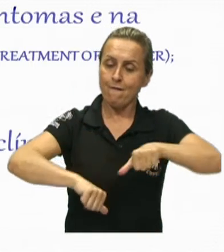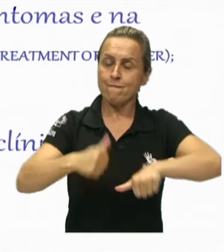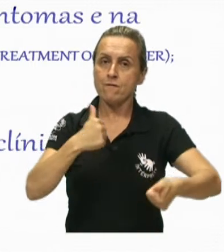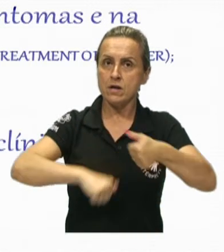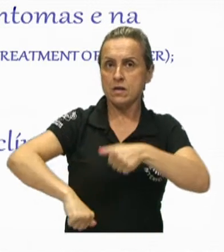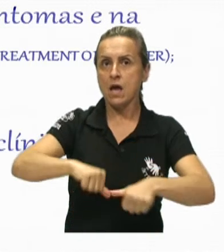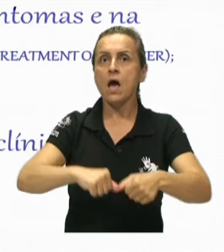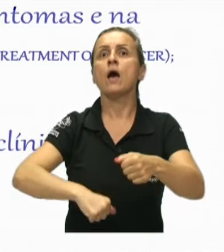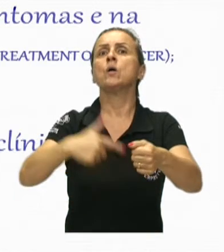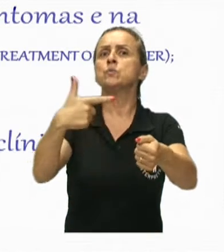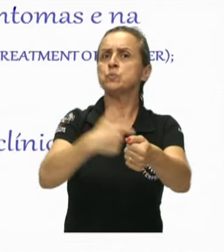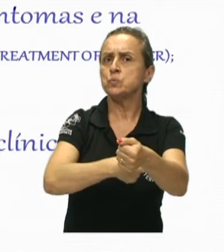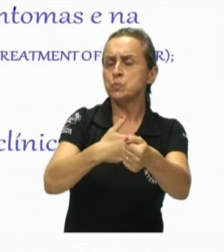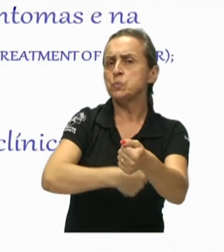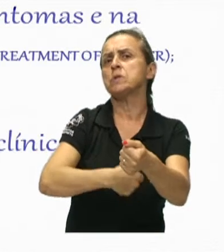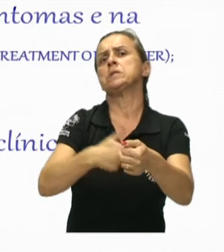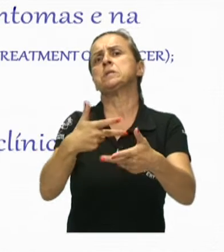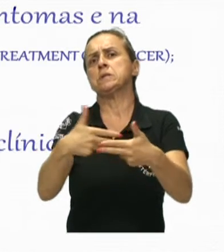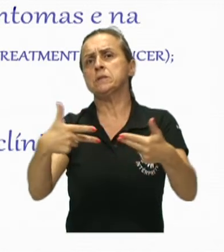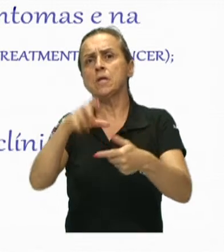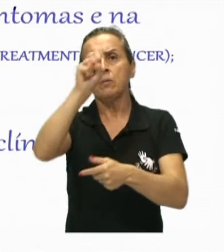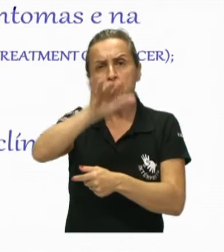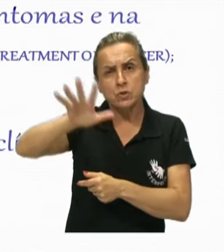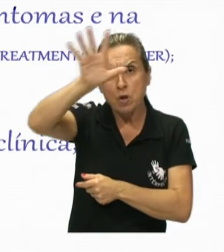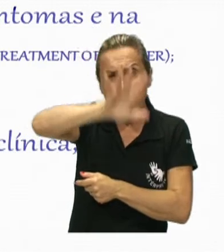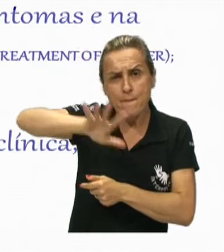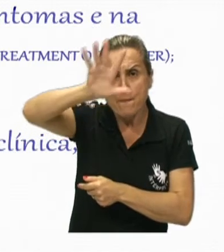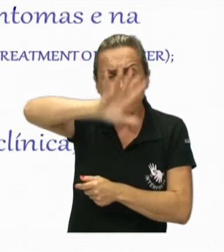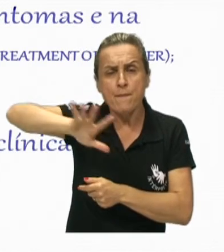exames de imagem, tá?